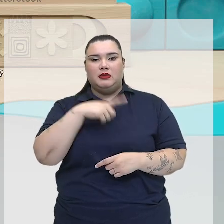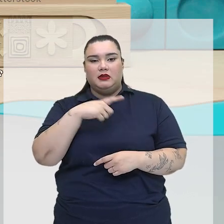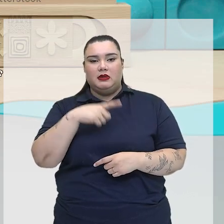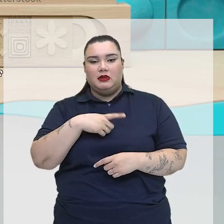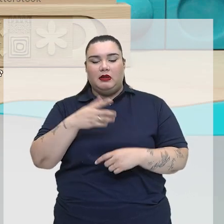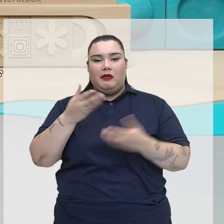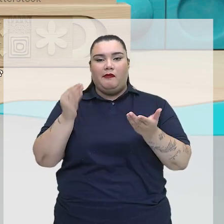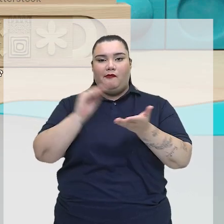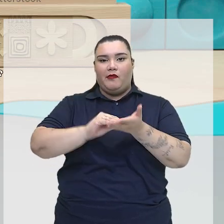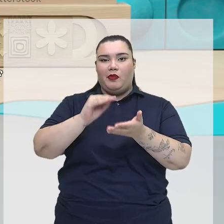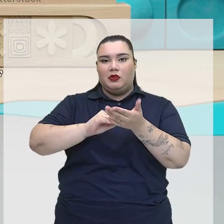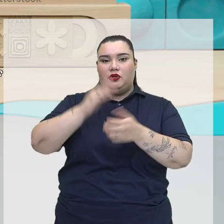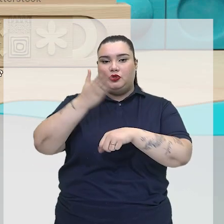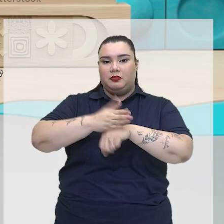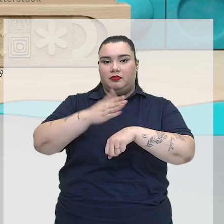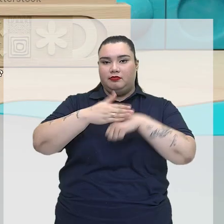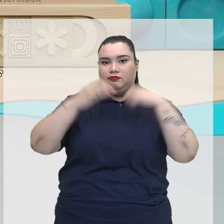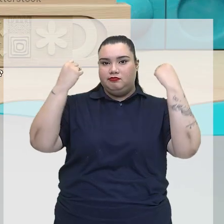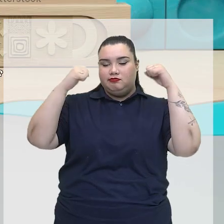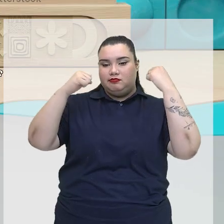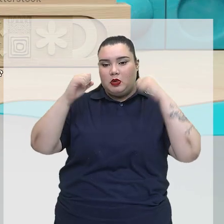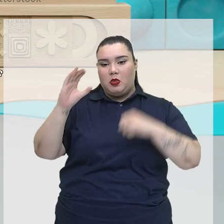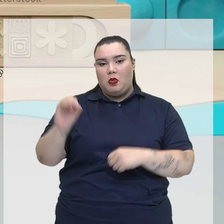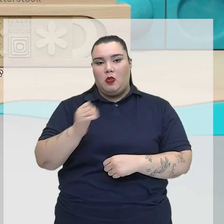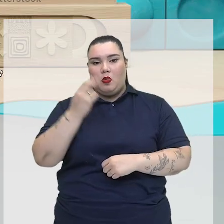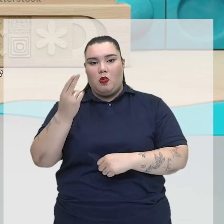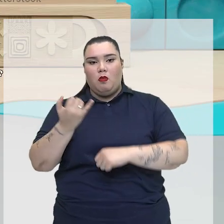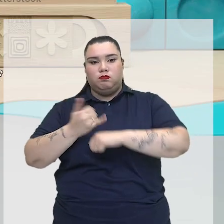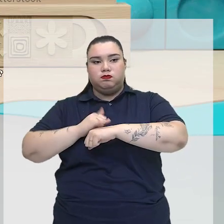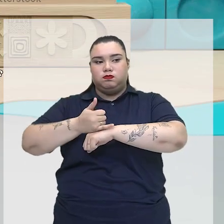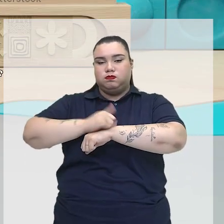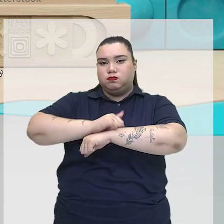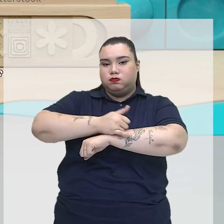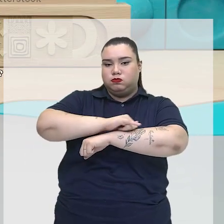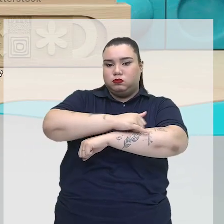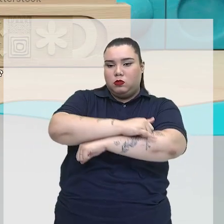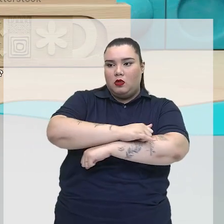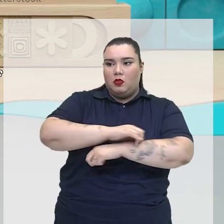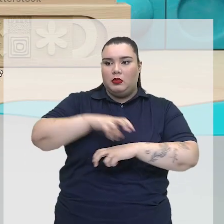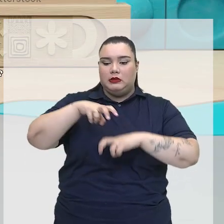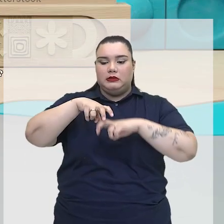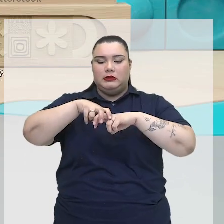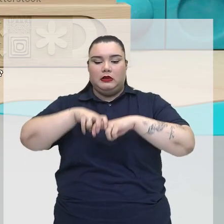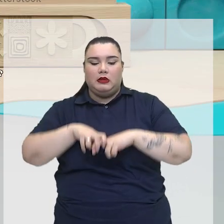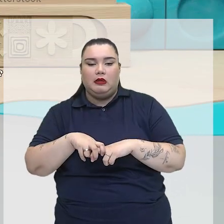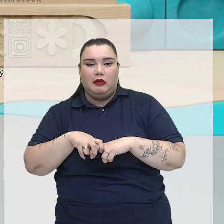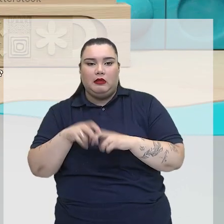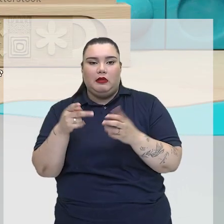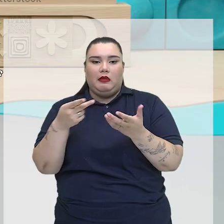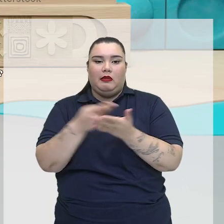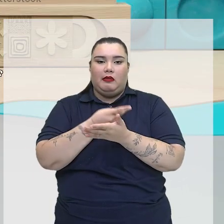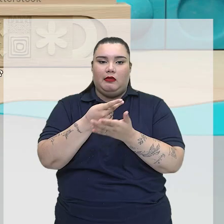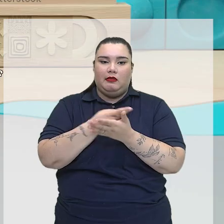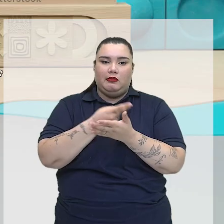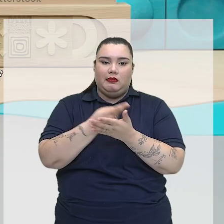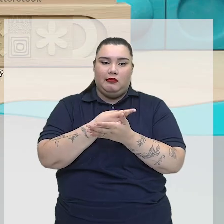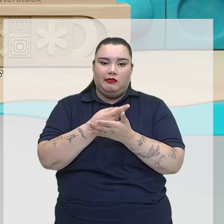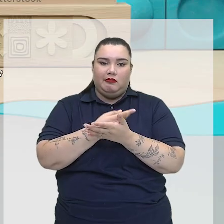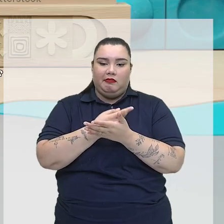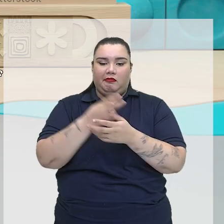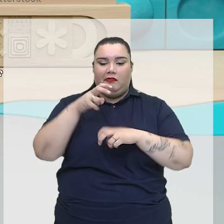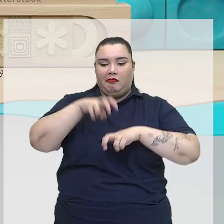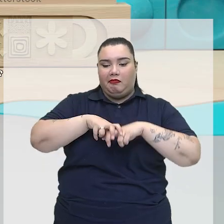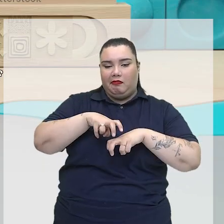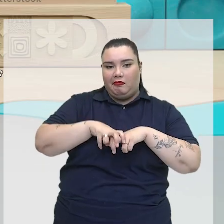como sedentarismo, obesidade, uma postura inadequada, como sentar assim, se jogando